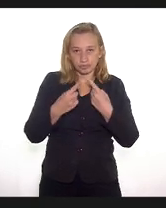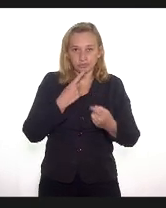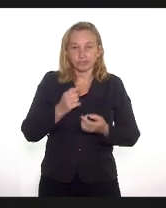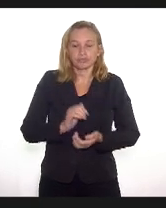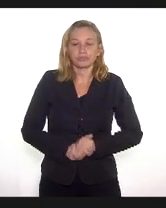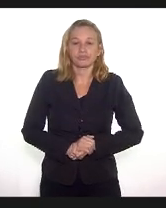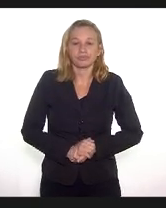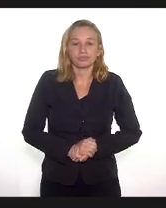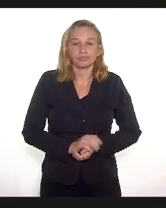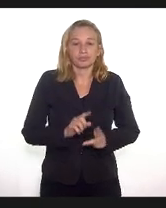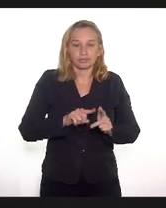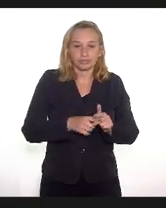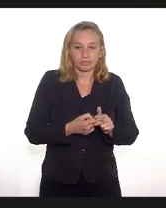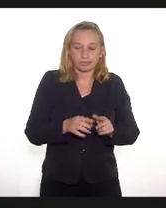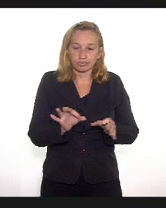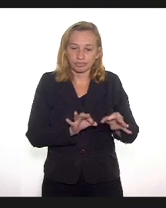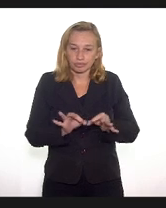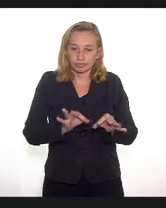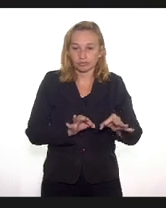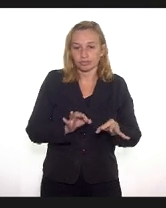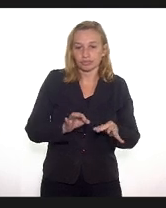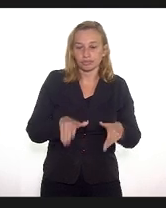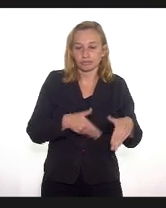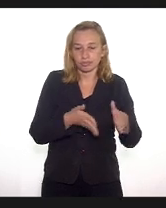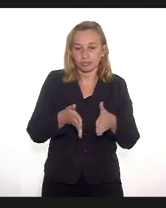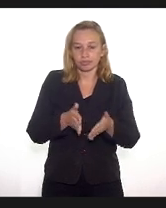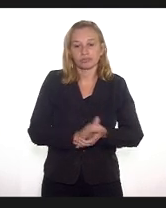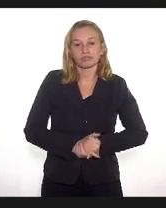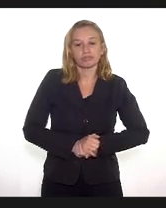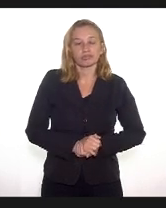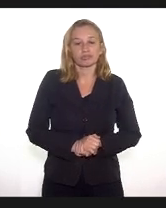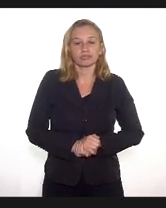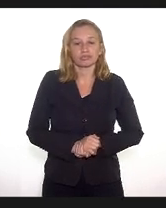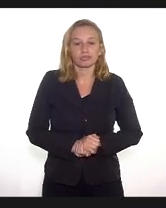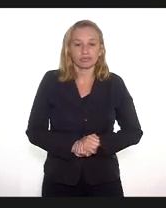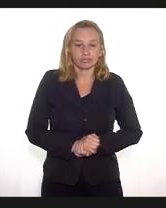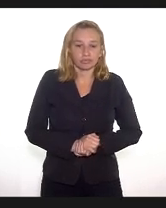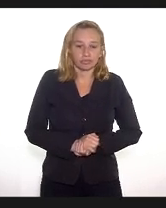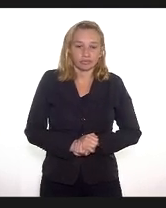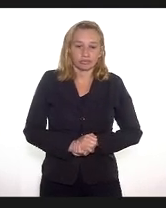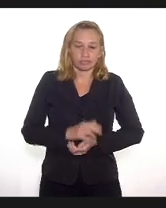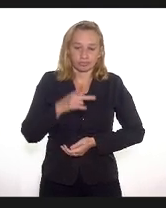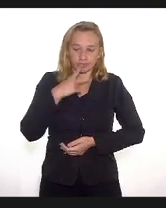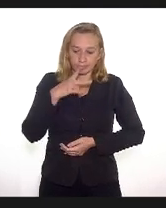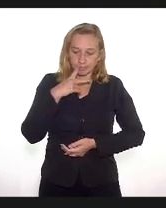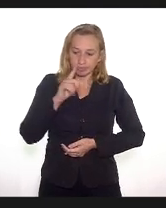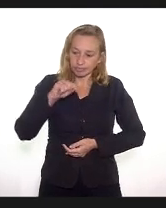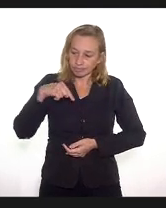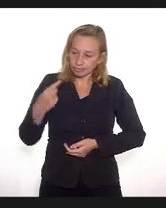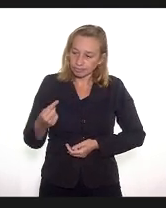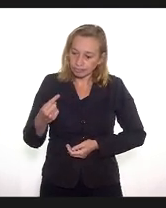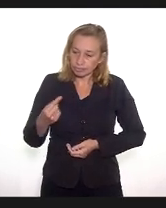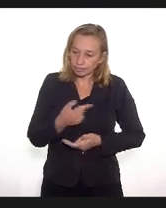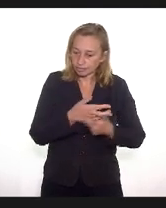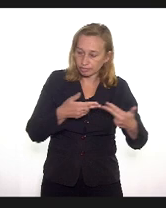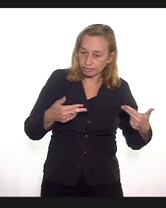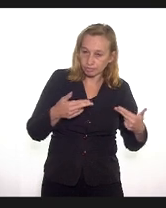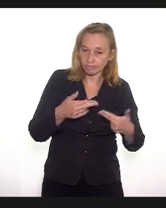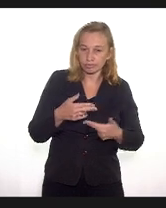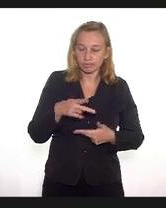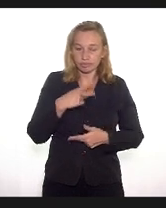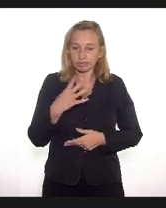tentar reorganizar caminhos. Eu falar assim, depois de uma série de falas